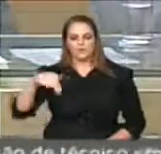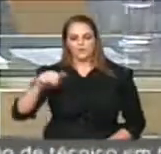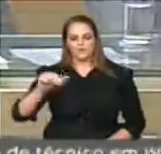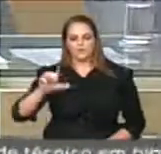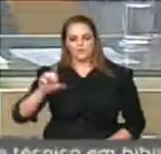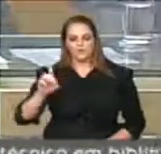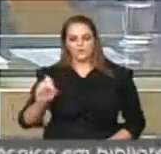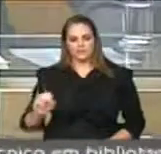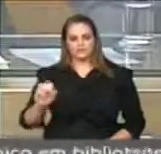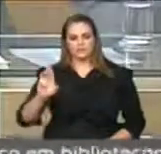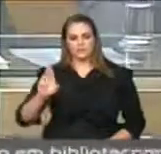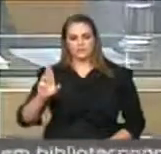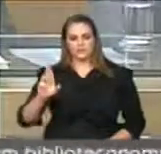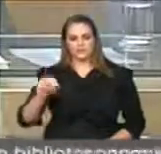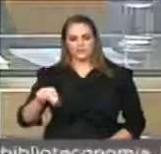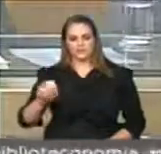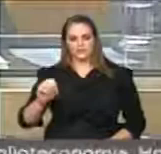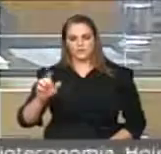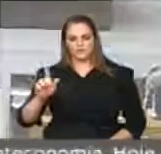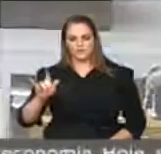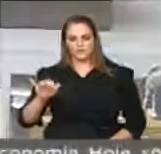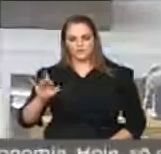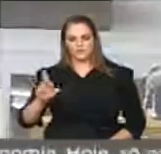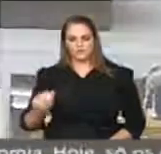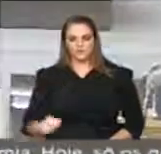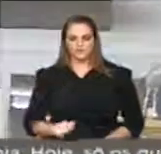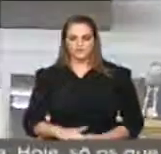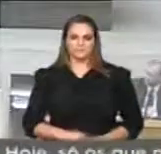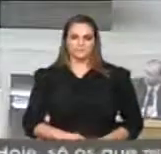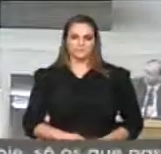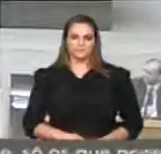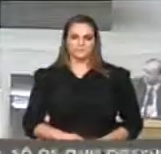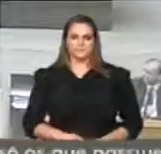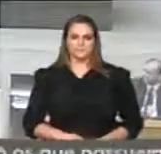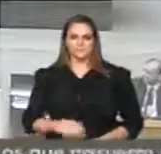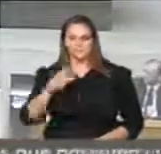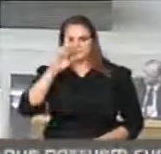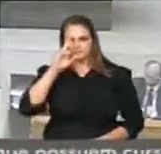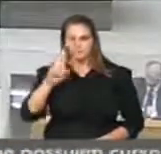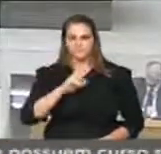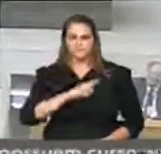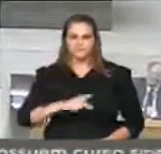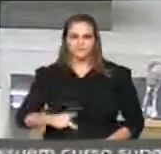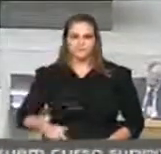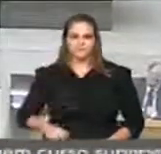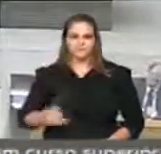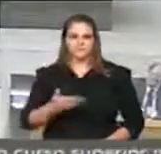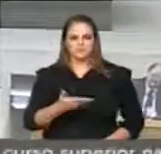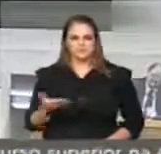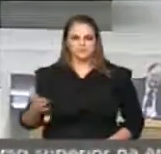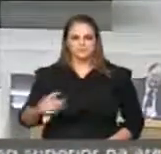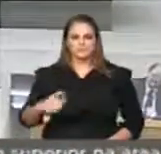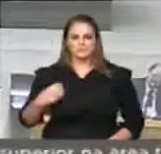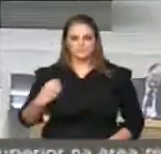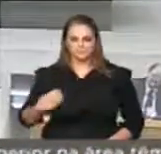Vossa Excelência tem 3 minutos para fazer uso da palavra. Senhor presidente, senhoras e